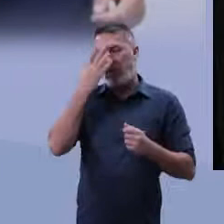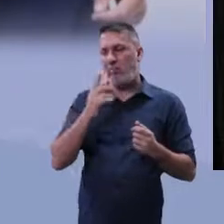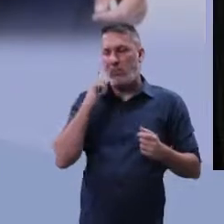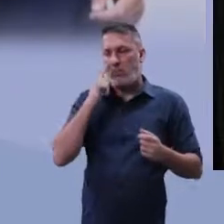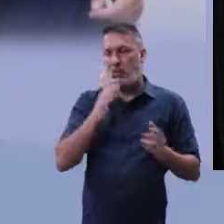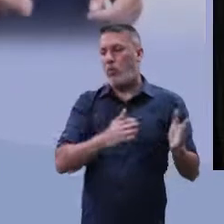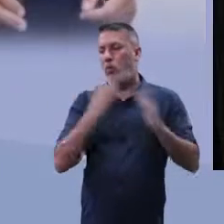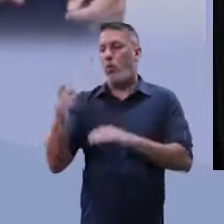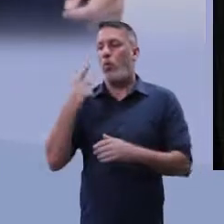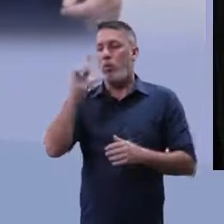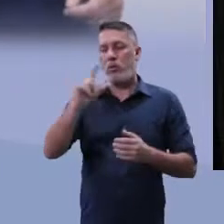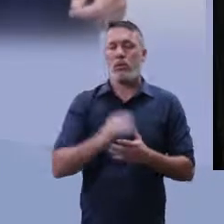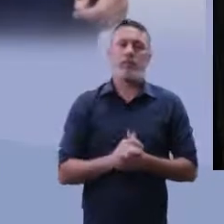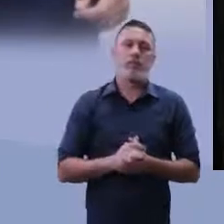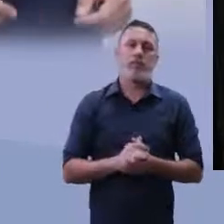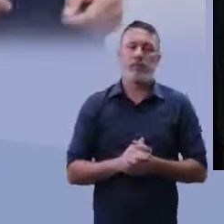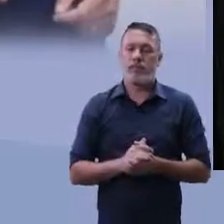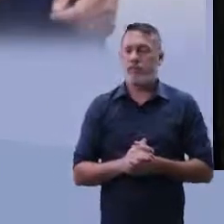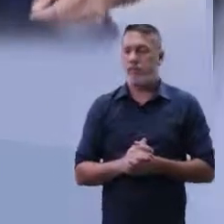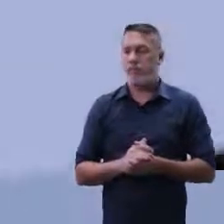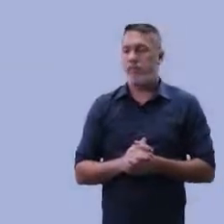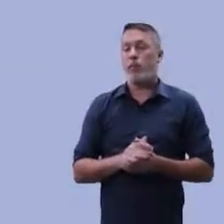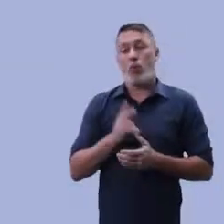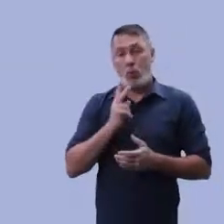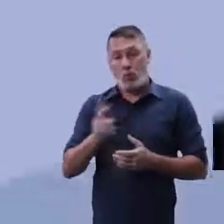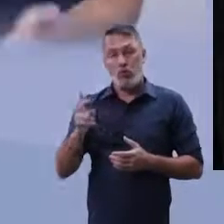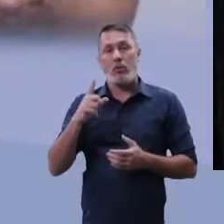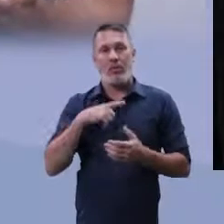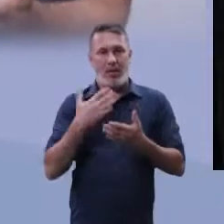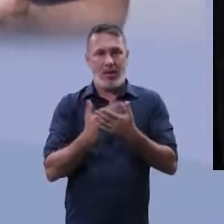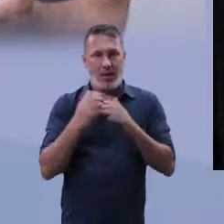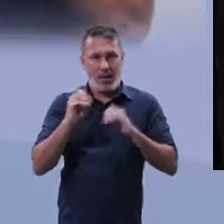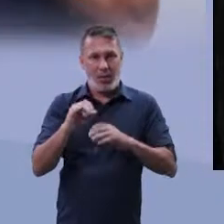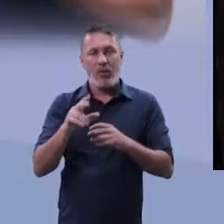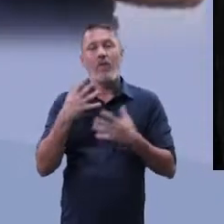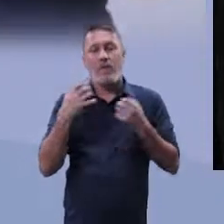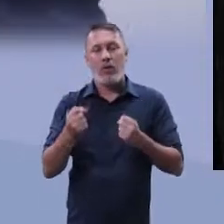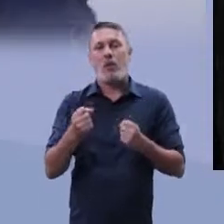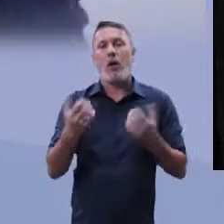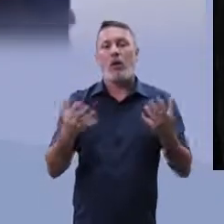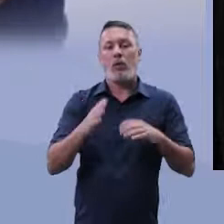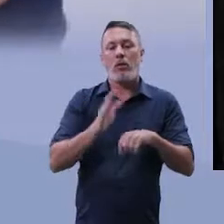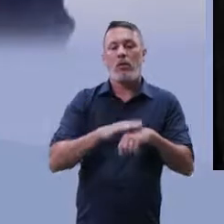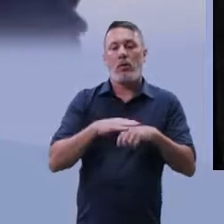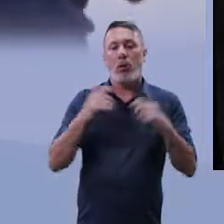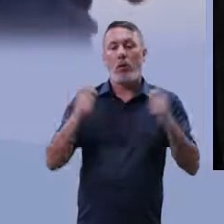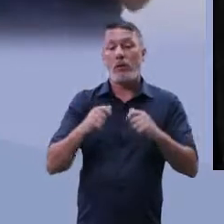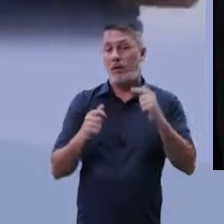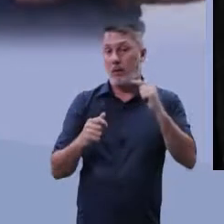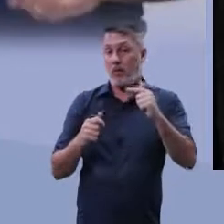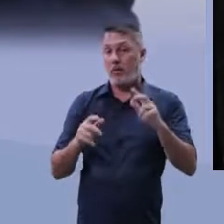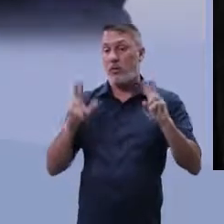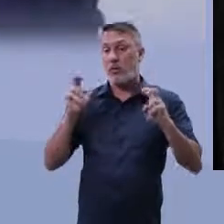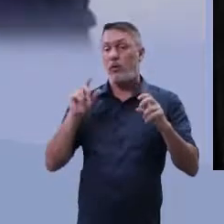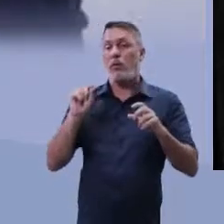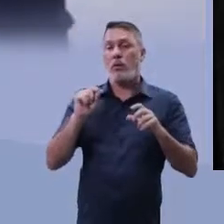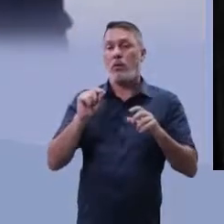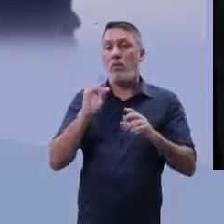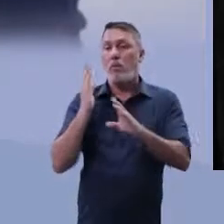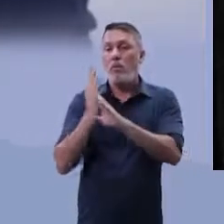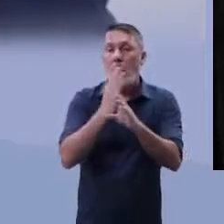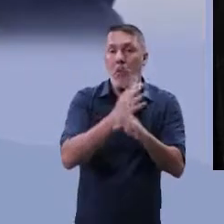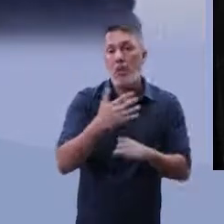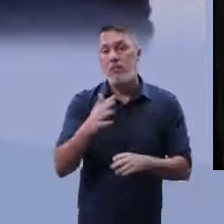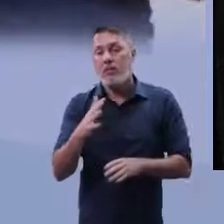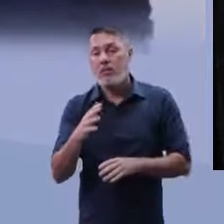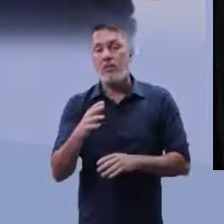fácil? A competência é bem fácil. Vamos para a próxima questão. E aí, continuando a nossa aula aqui, vamos na competência 7, uma questão